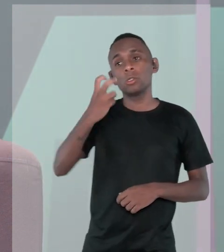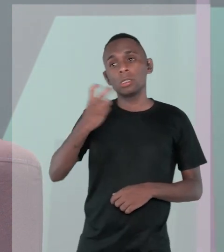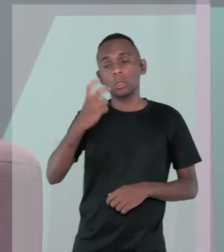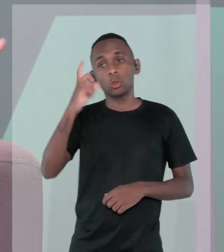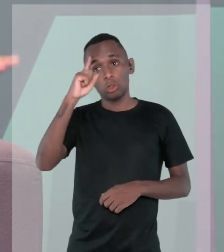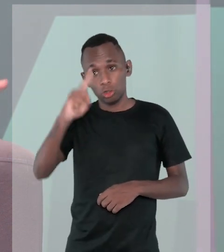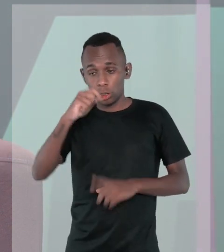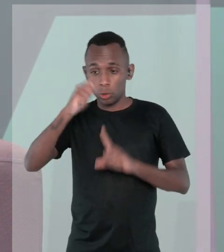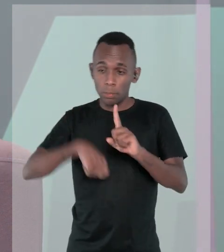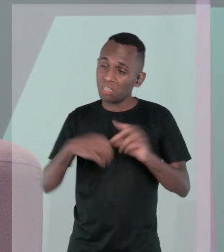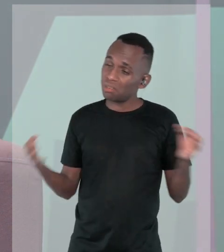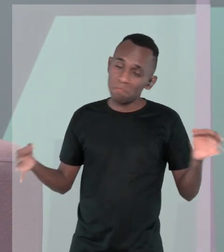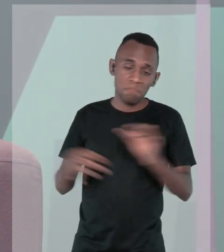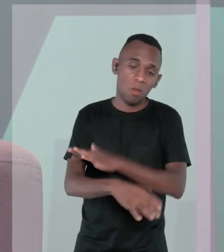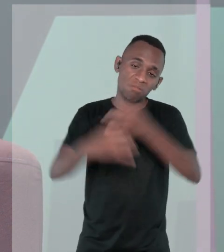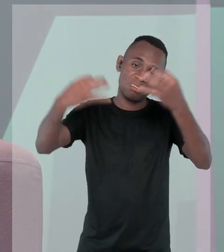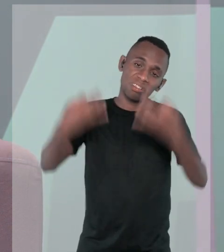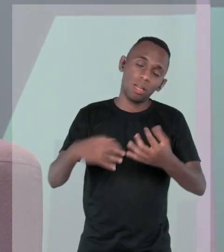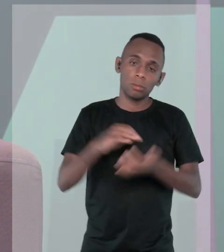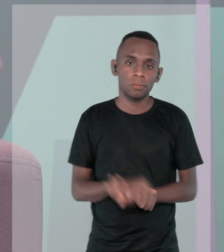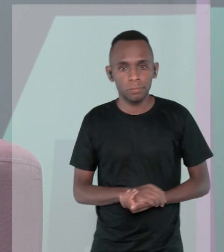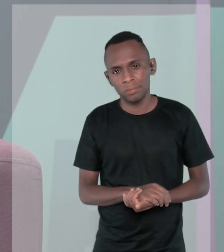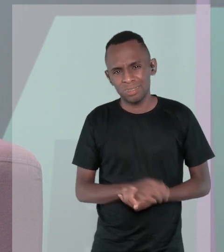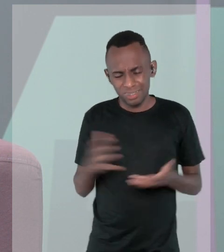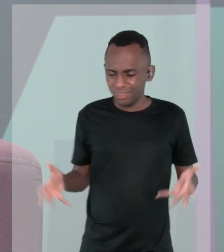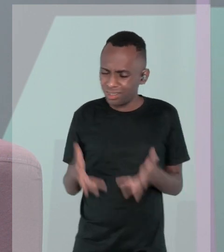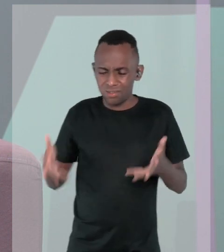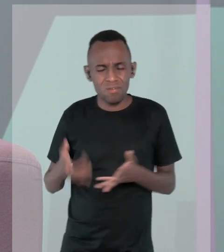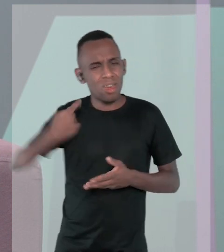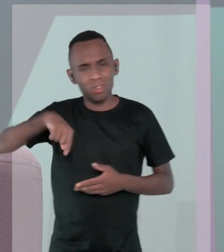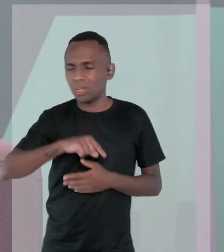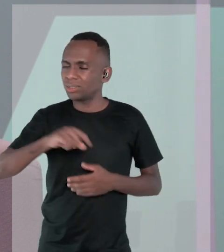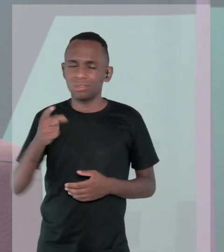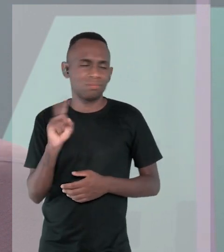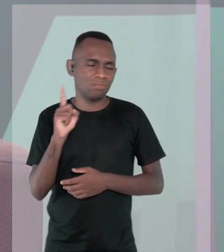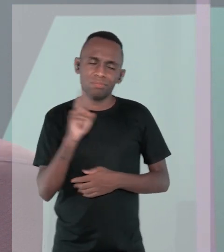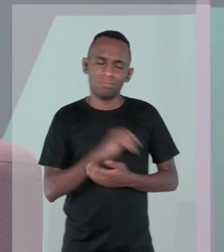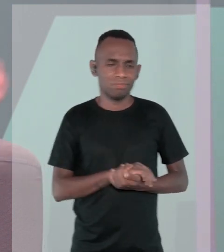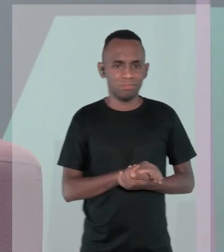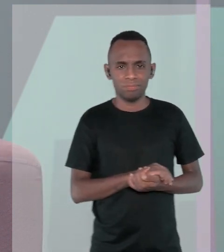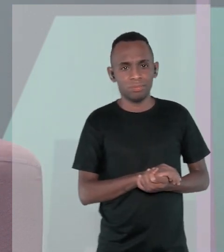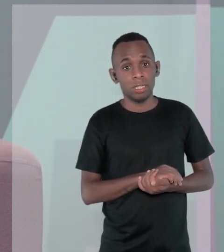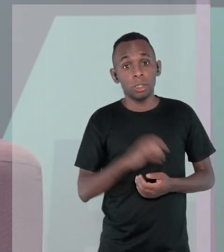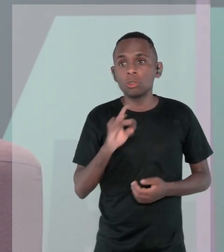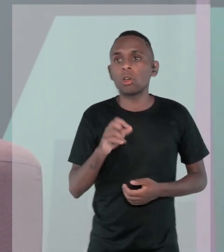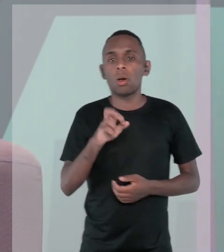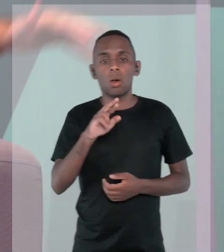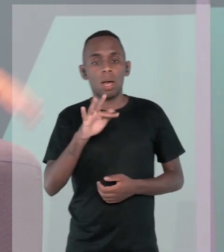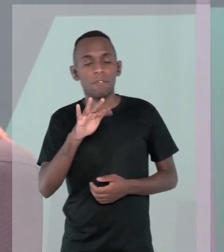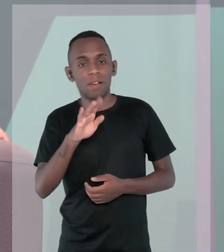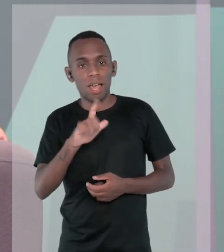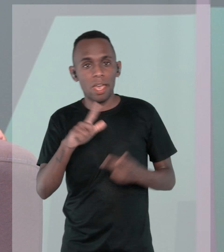útil e está tudo certo. Isso não motiva mais a gente. E não é só o Rafael,